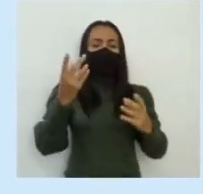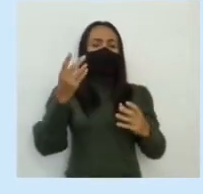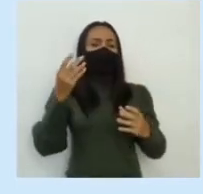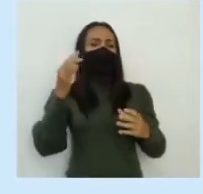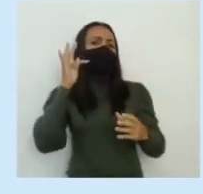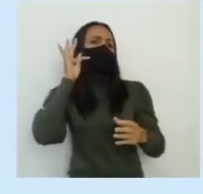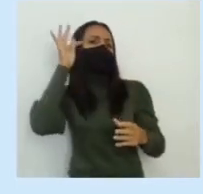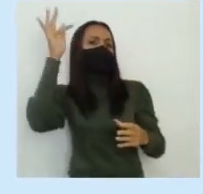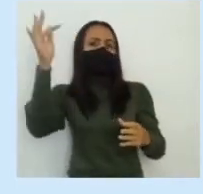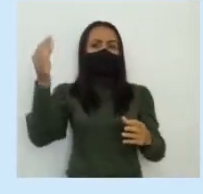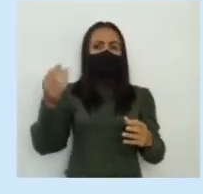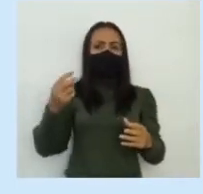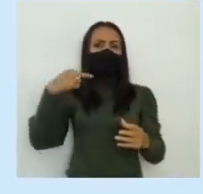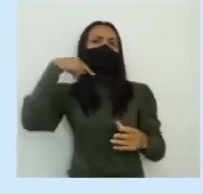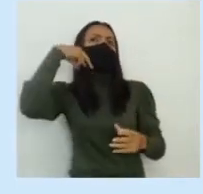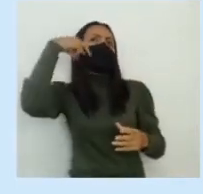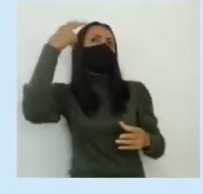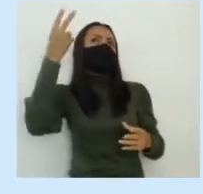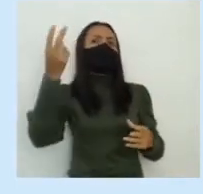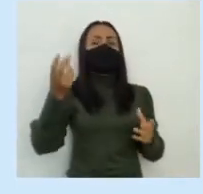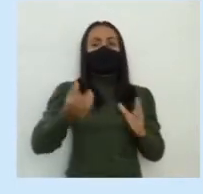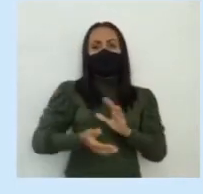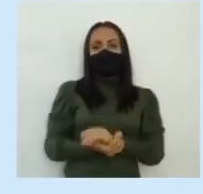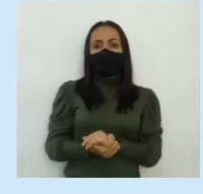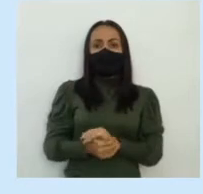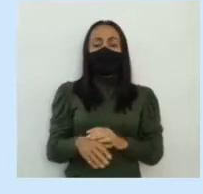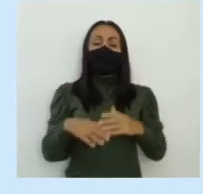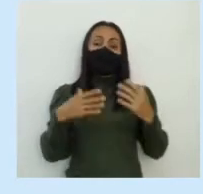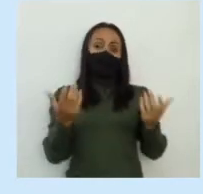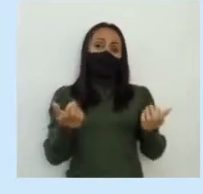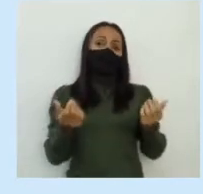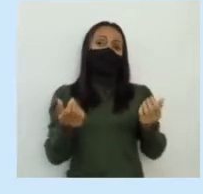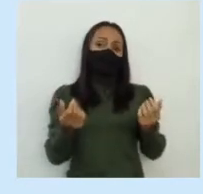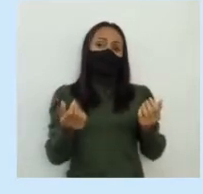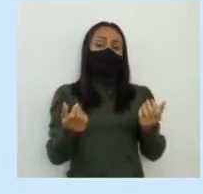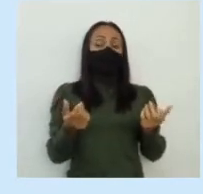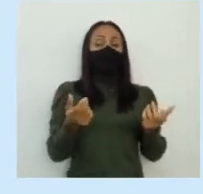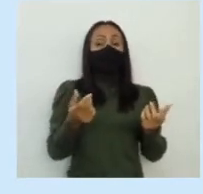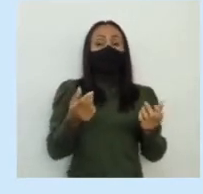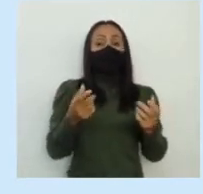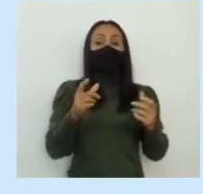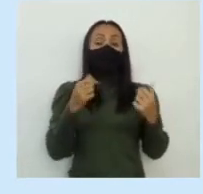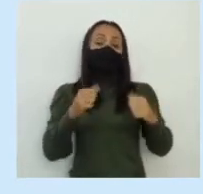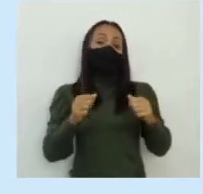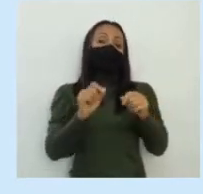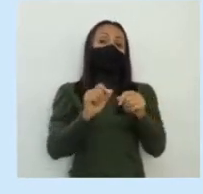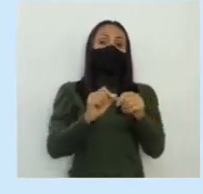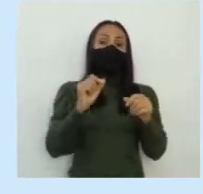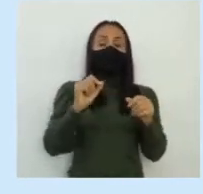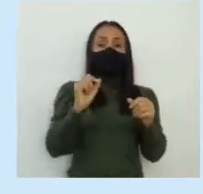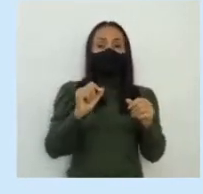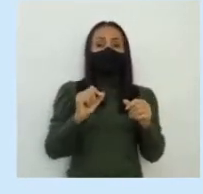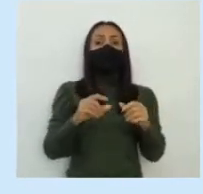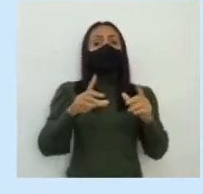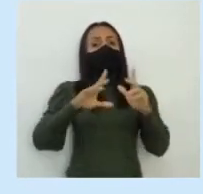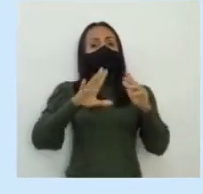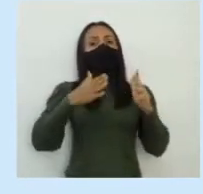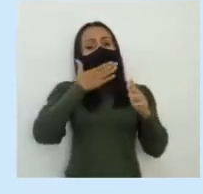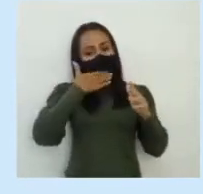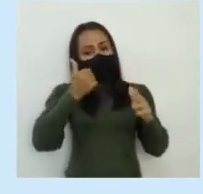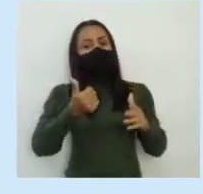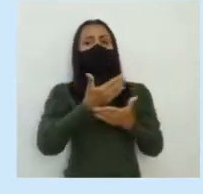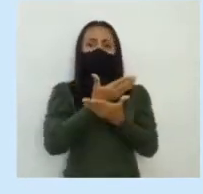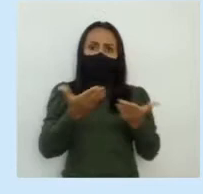todos nós podemos passar por situações, podemos ter esse tipo de característica. O que a gente tem que fazer? A gente tem que procurar melhorar, a gente tem que